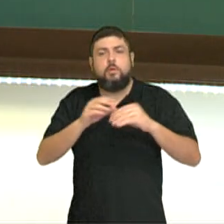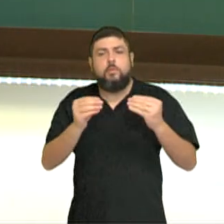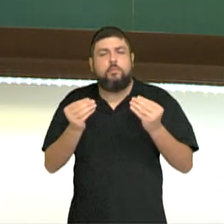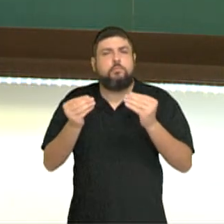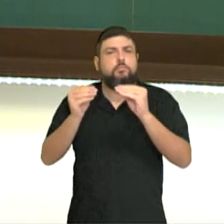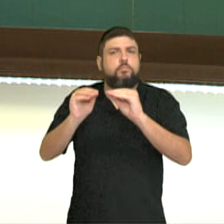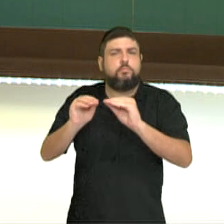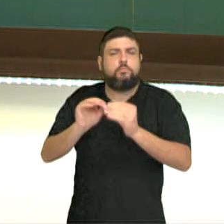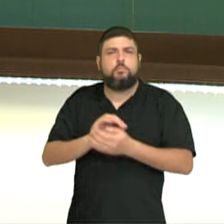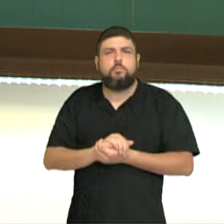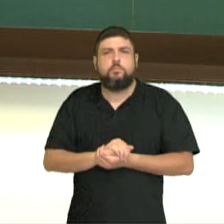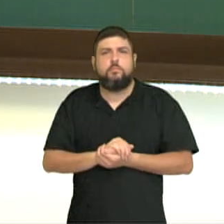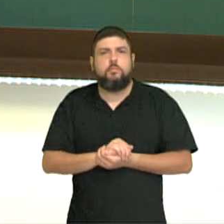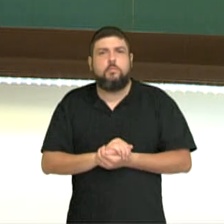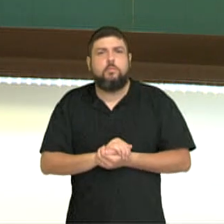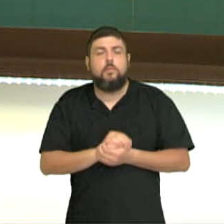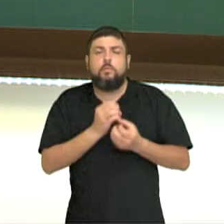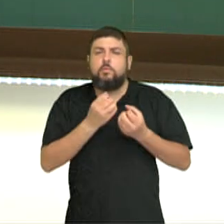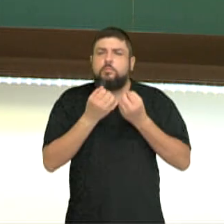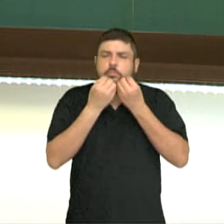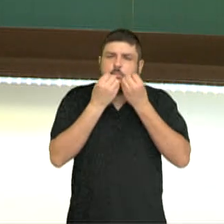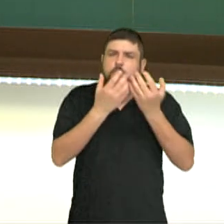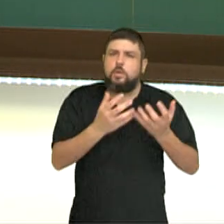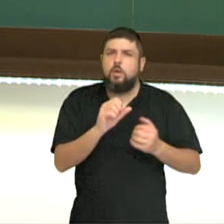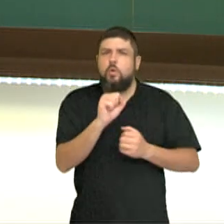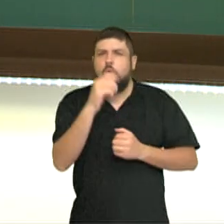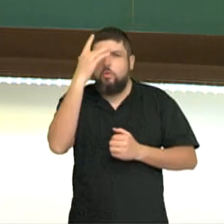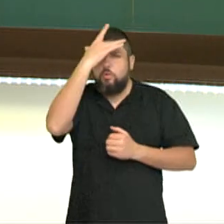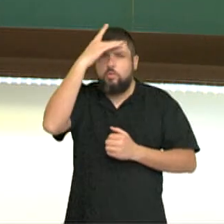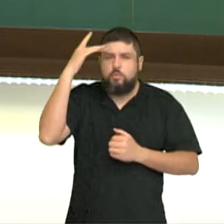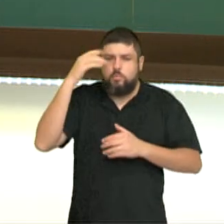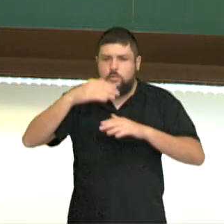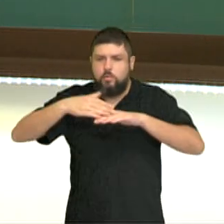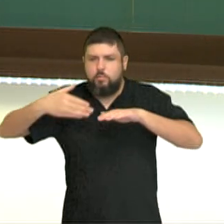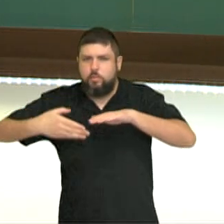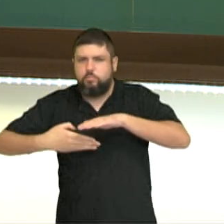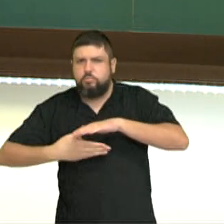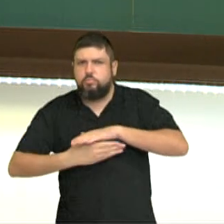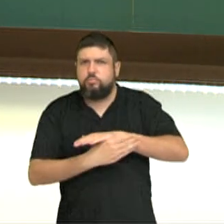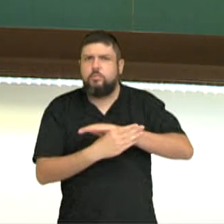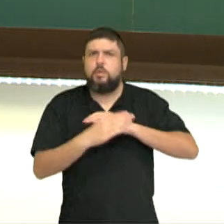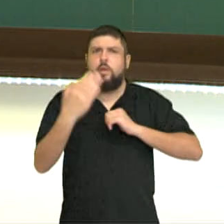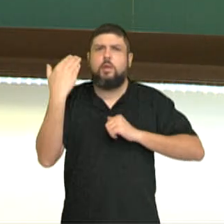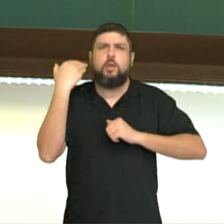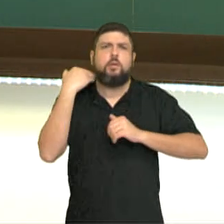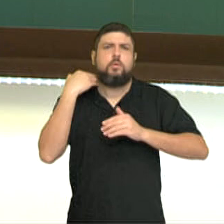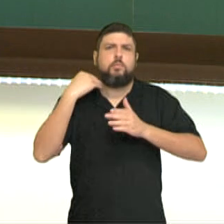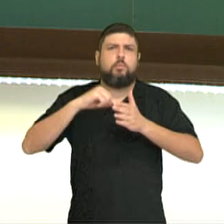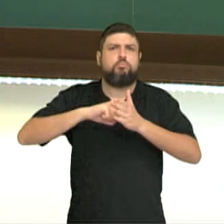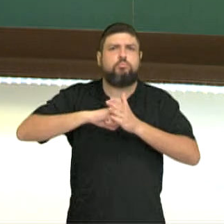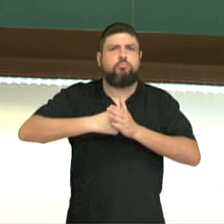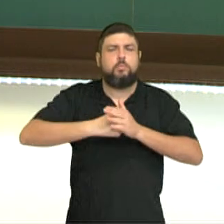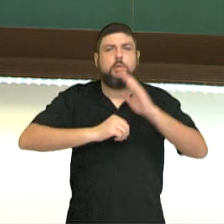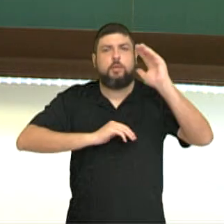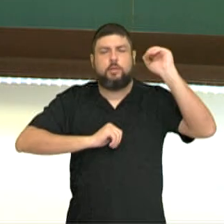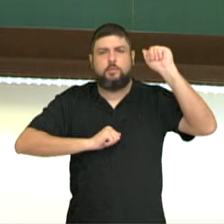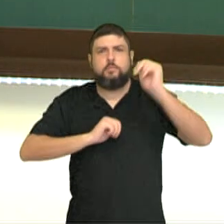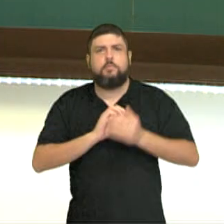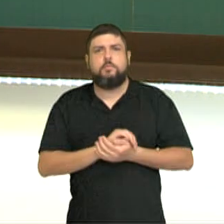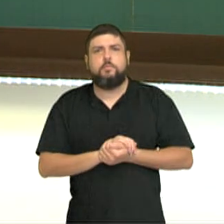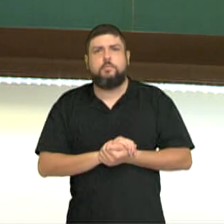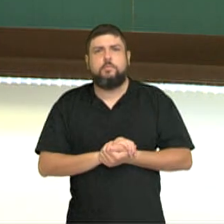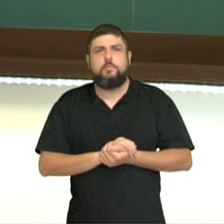Conta-se que 8 ladrões se trancaram na casa de moeda de Espanha. Eu quero que você complemente aqui,